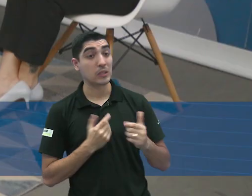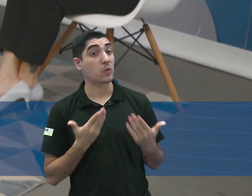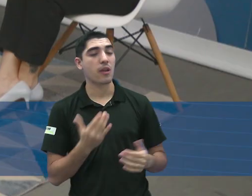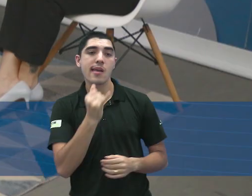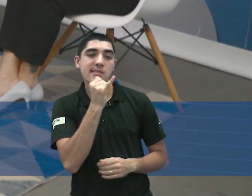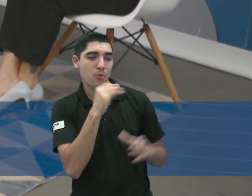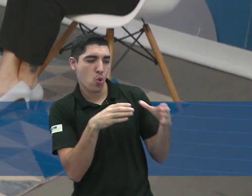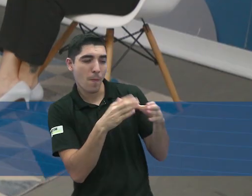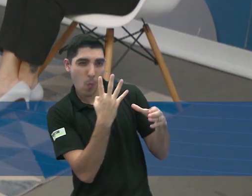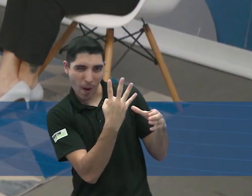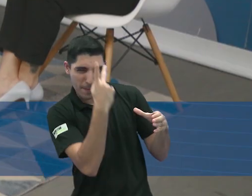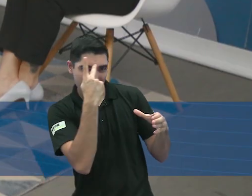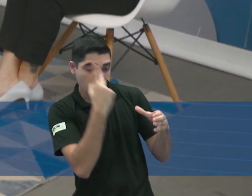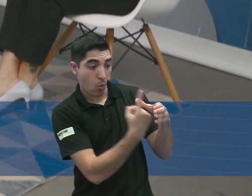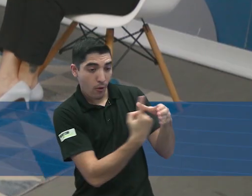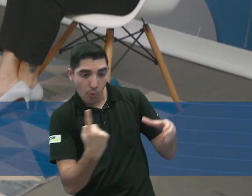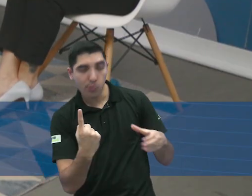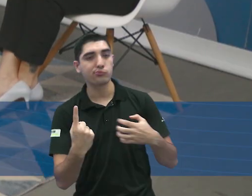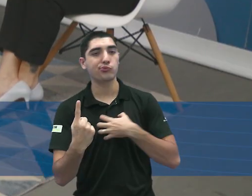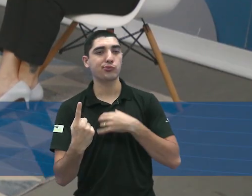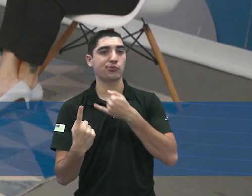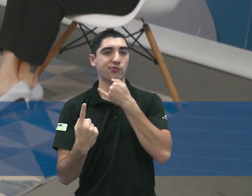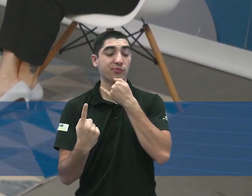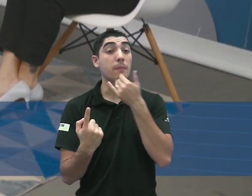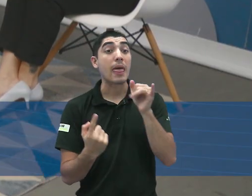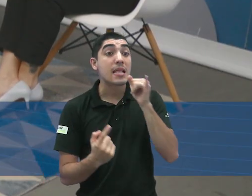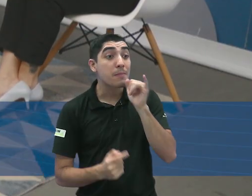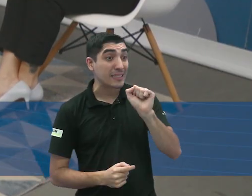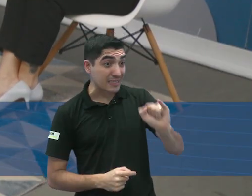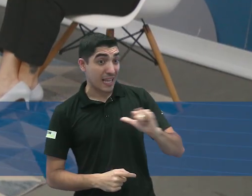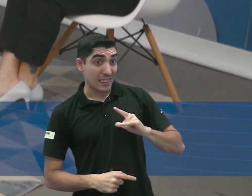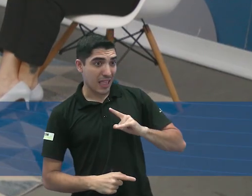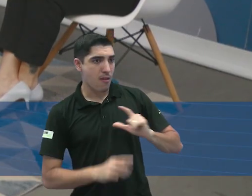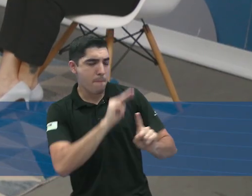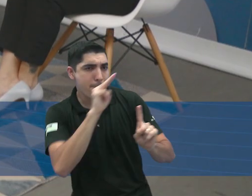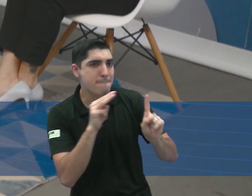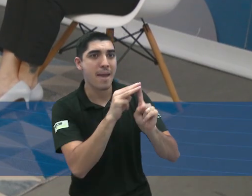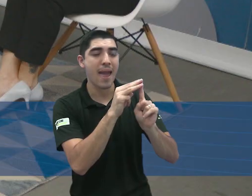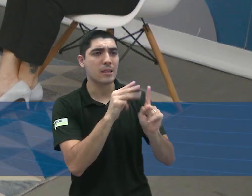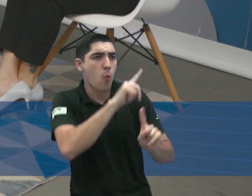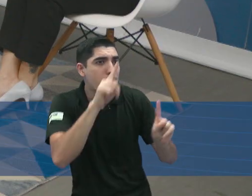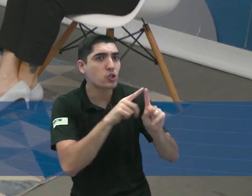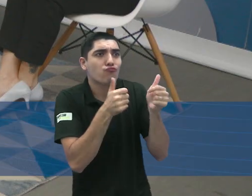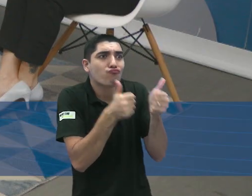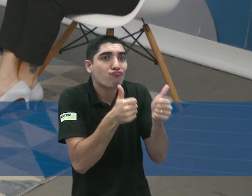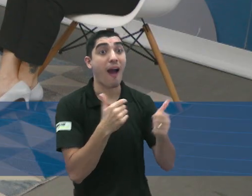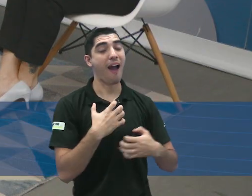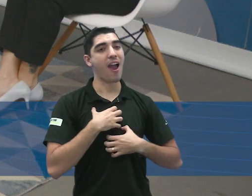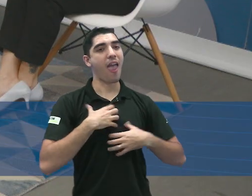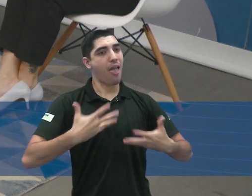cada 4 pessoas trabalham infelizes, mas quando se tem um propósito, isso acaba mudando e ela trabalha mais feliz,